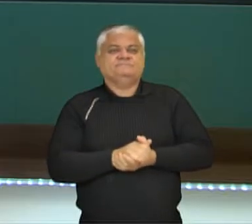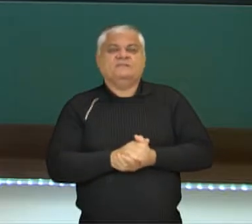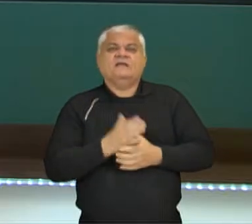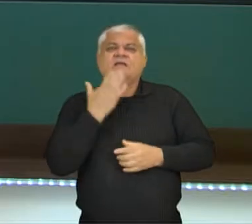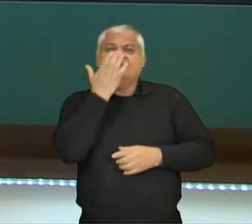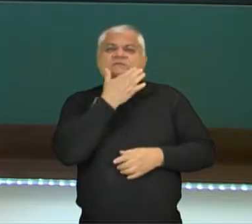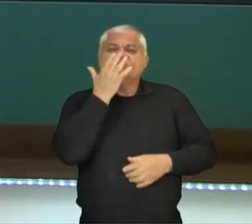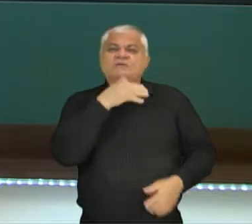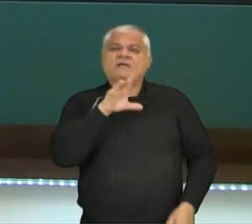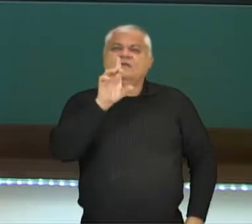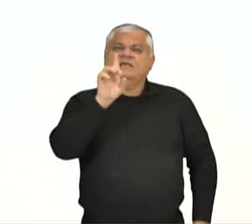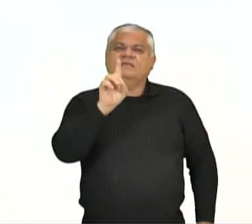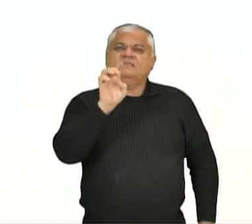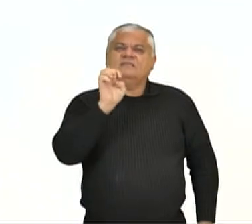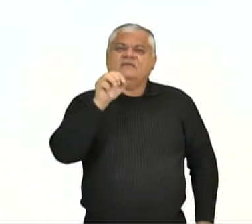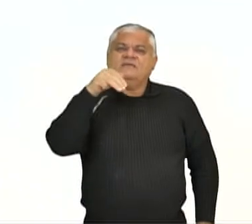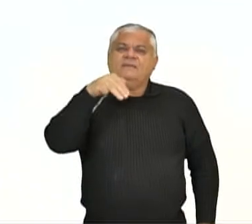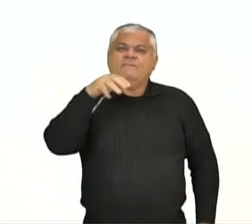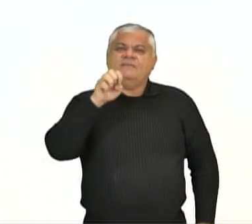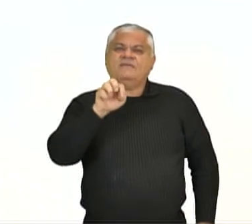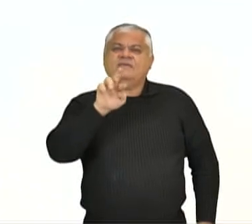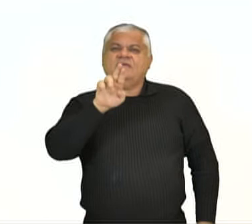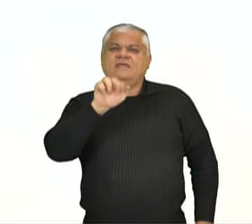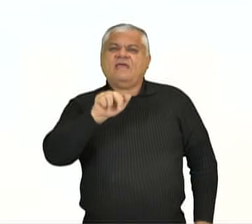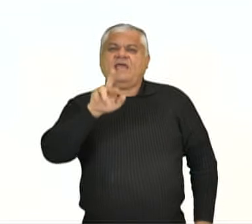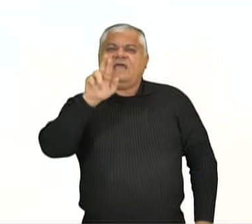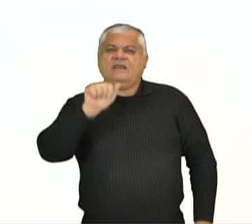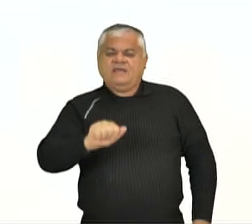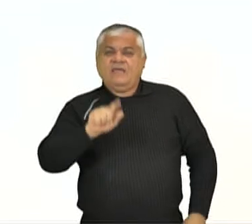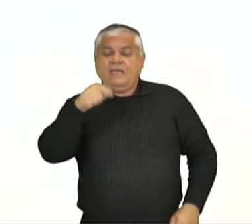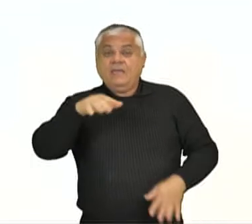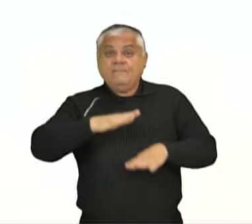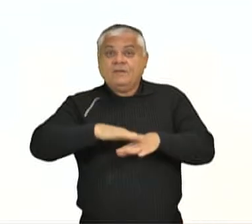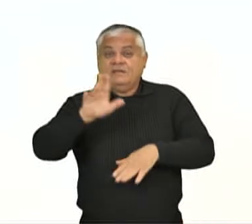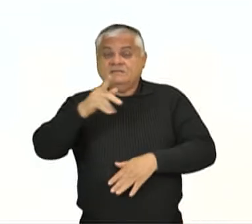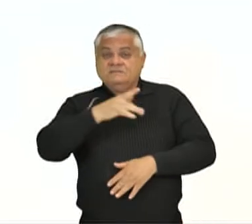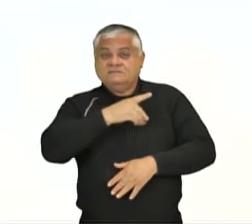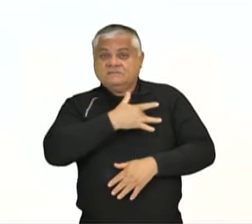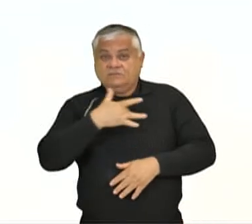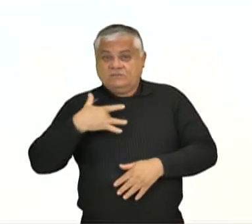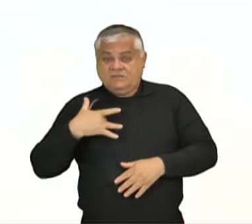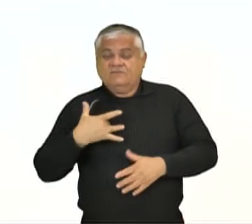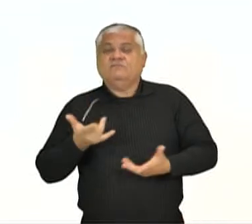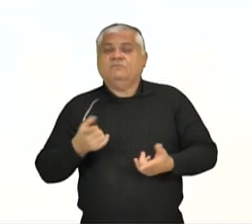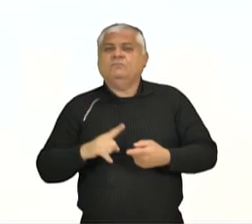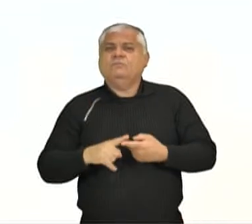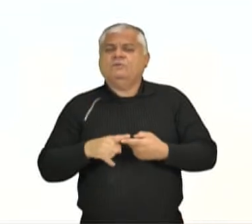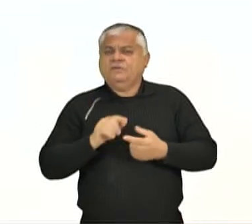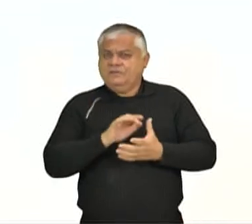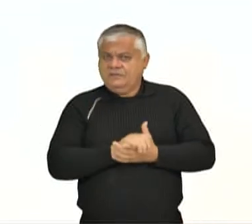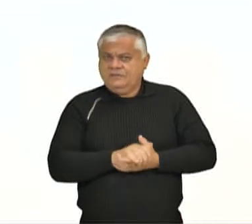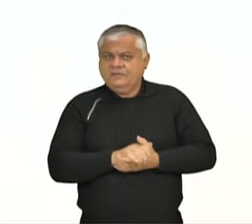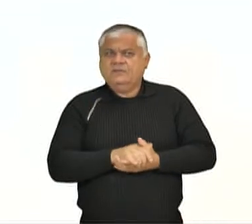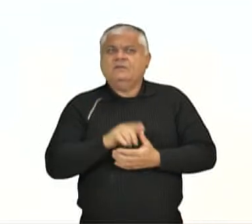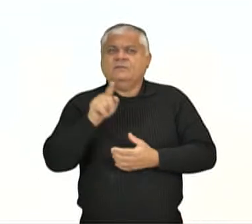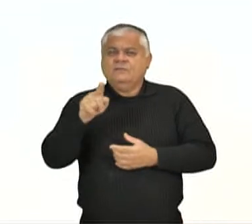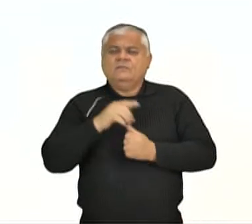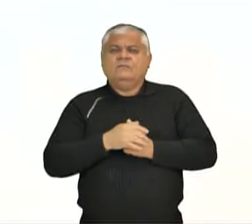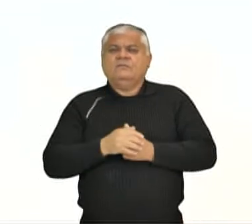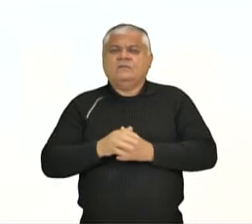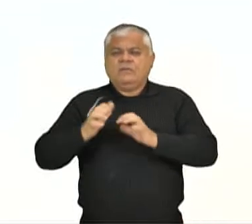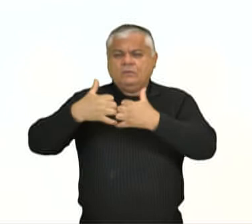açúcar demerara é um dos tipos mais saudáveis. Por quê? Passa por